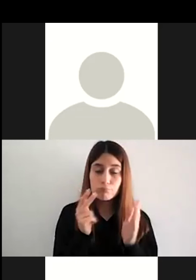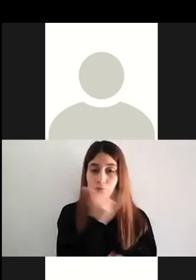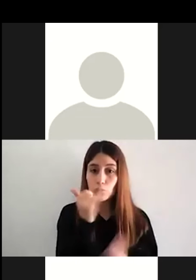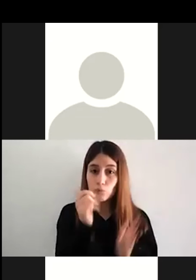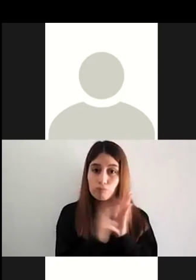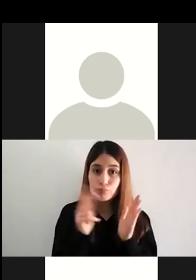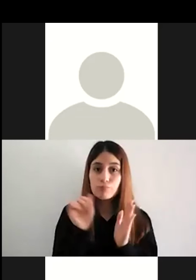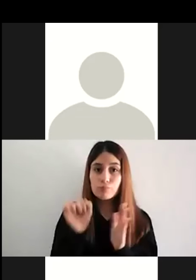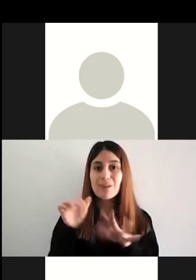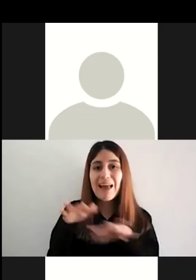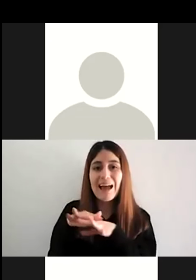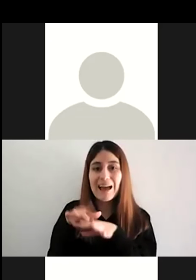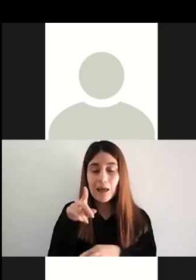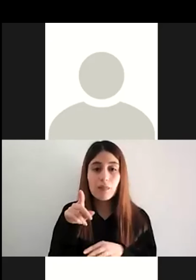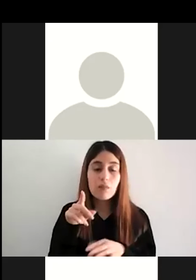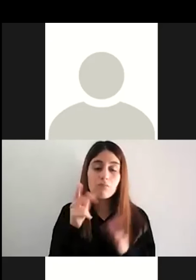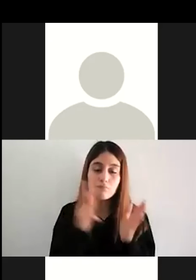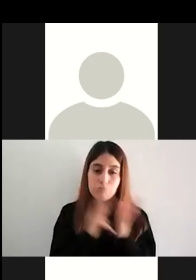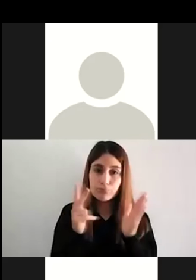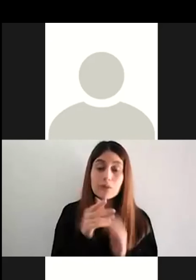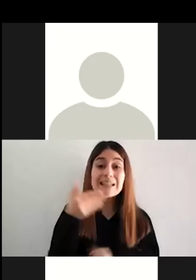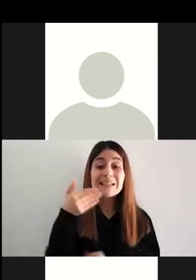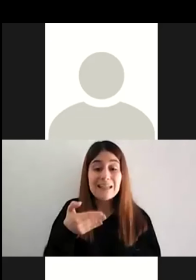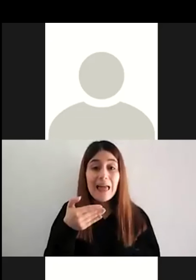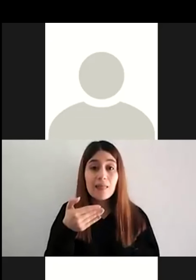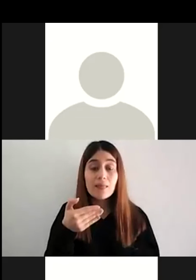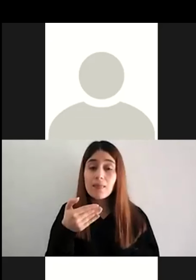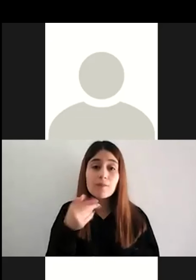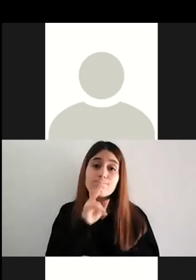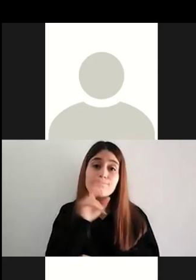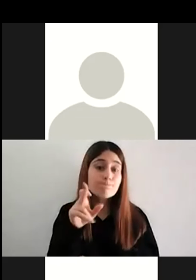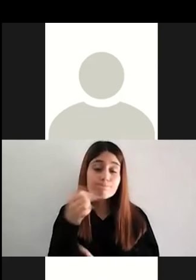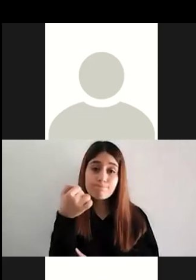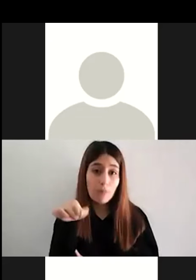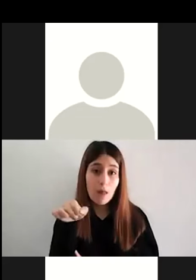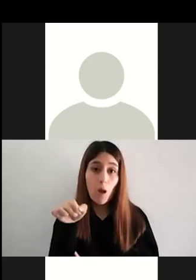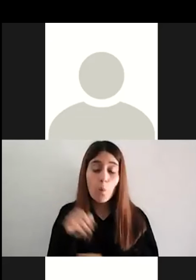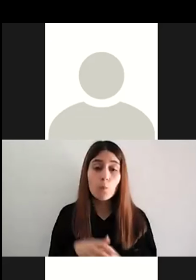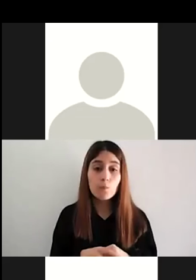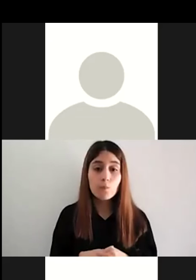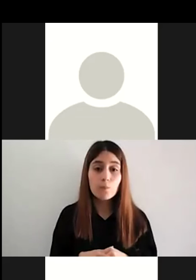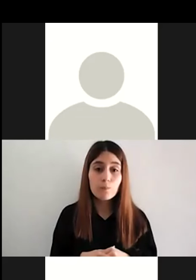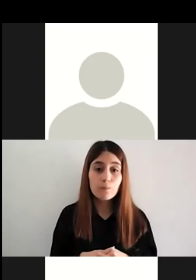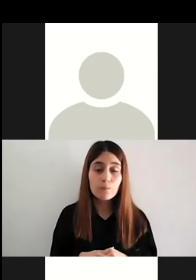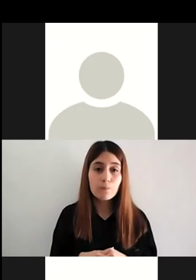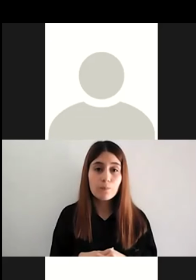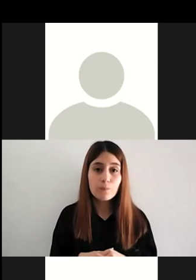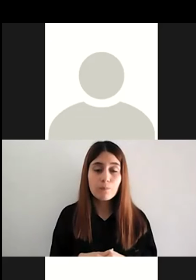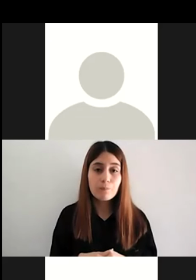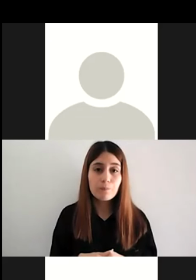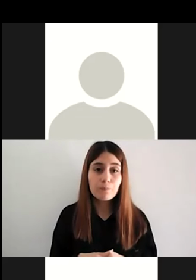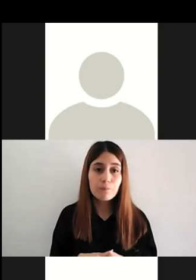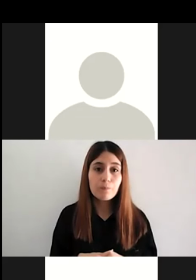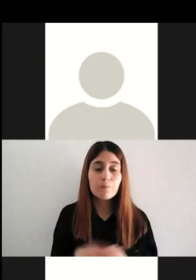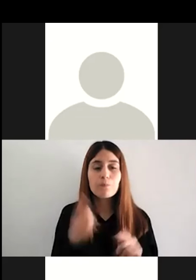pela rede a que se candidataram, e 7 tiveram parecer desfavorável. No âmbito do